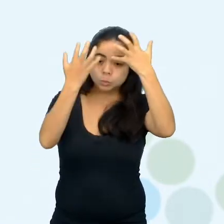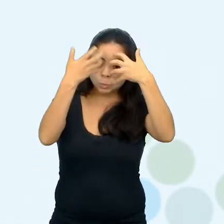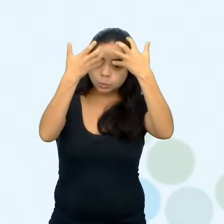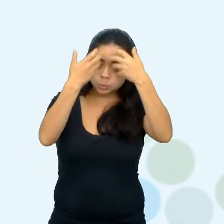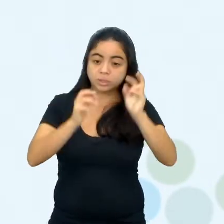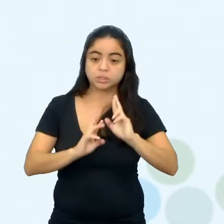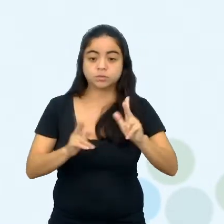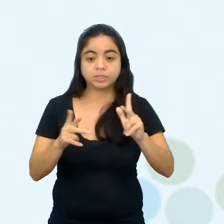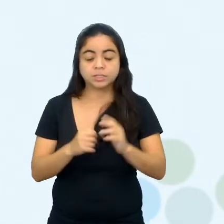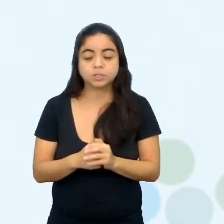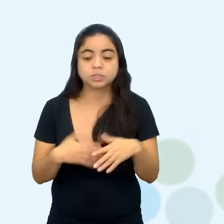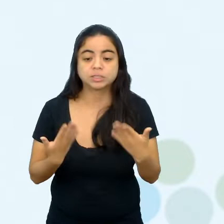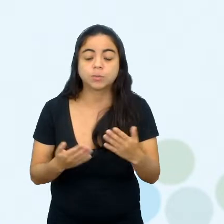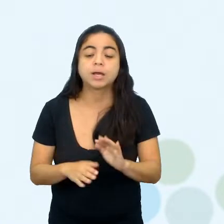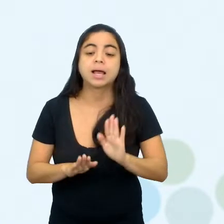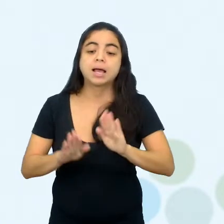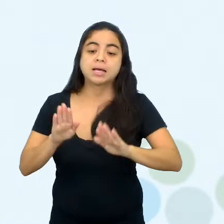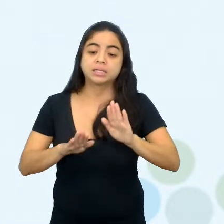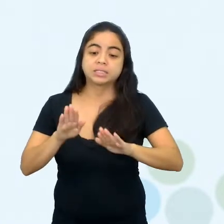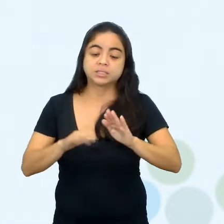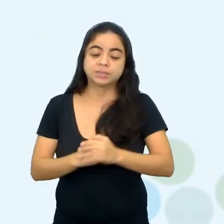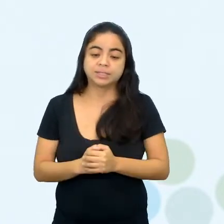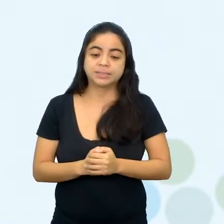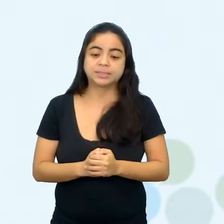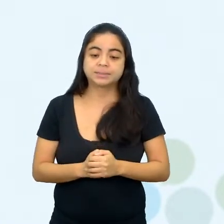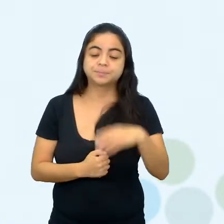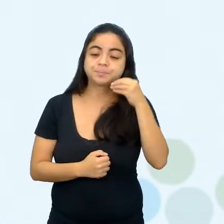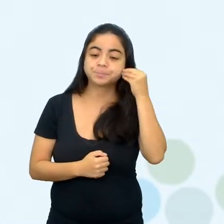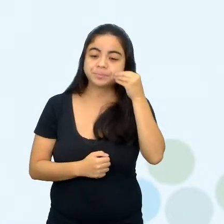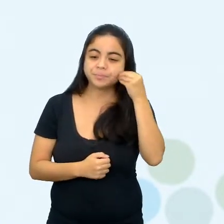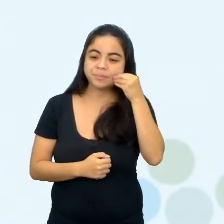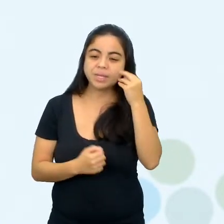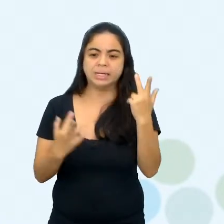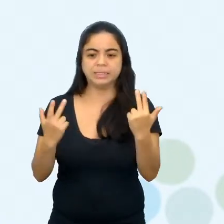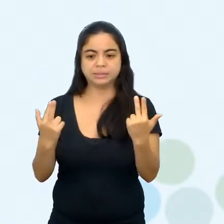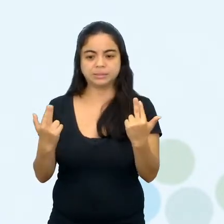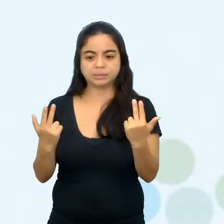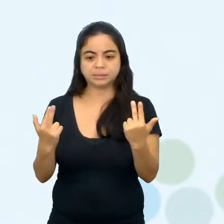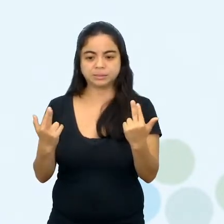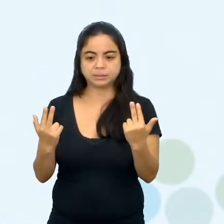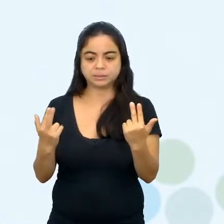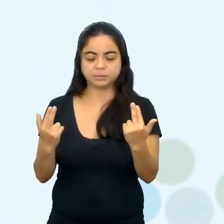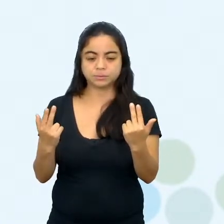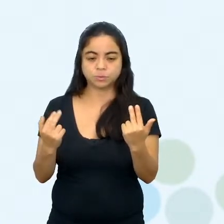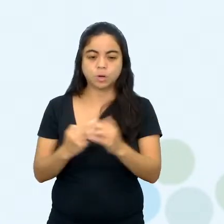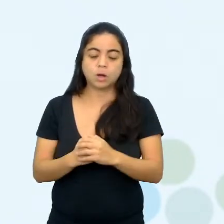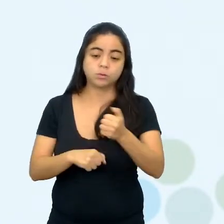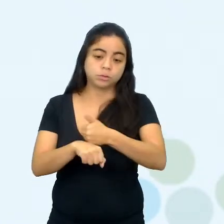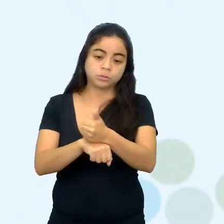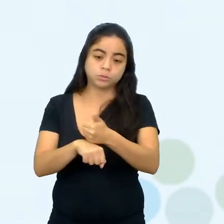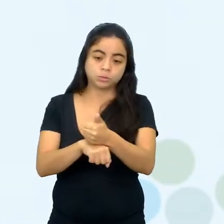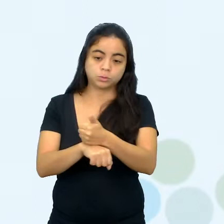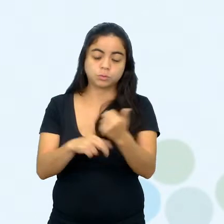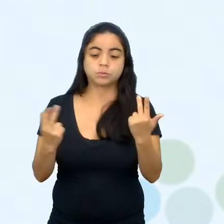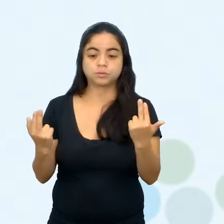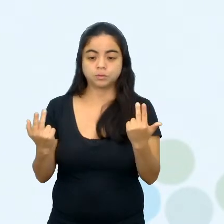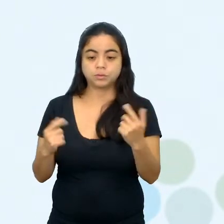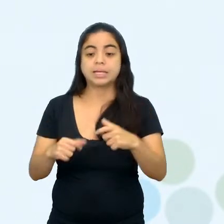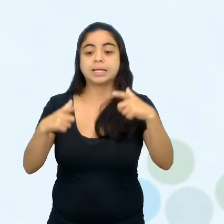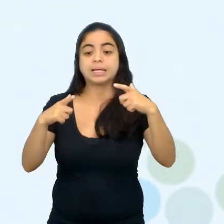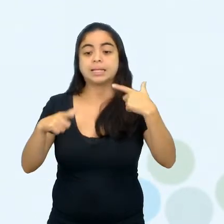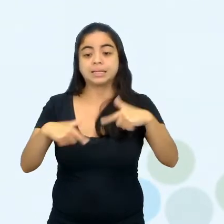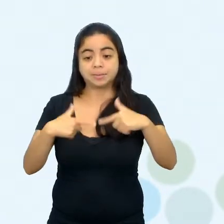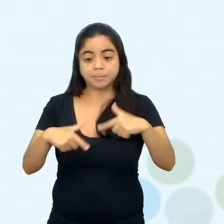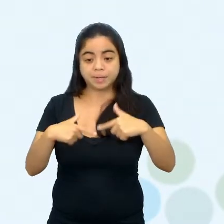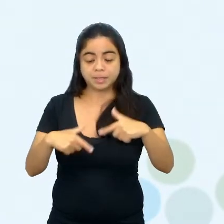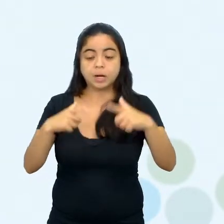Então, mesmo pessoas que compartilham muitas vezes da mesma experiência, como é o nosso caso, de ter escolhido a mesma profissão, trabalhar no mesmo lugar, ter